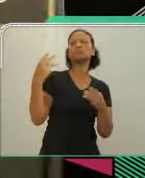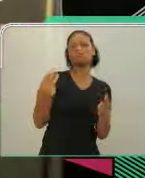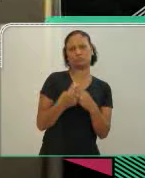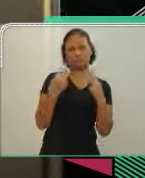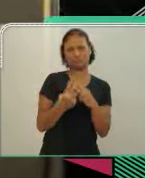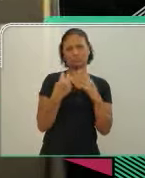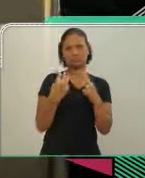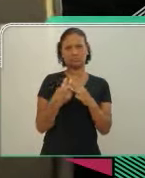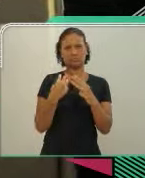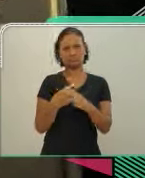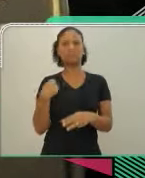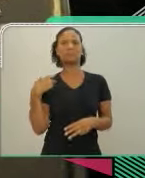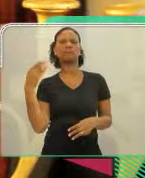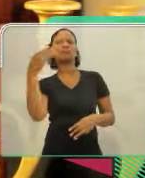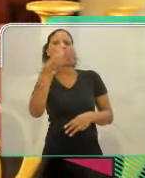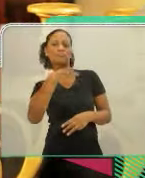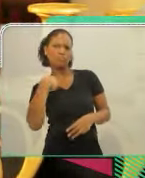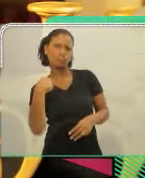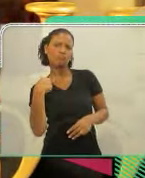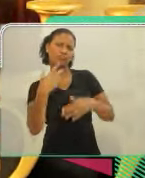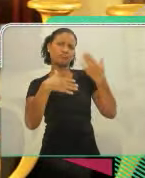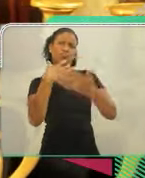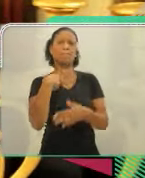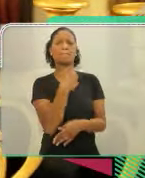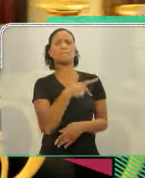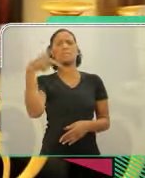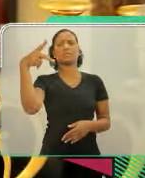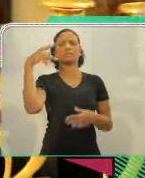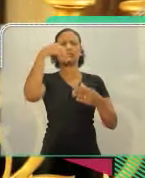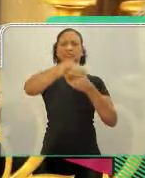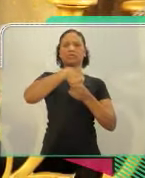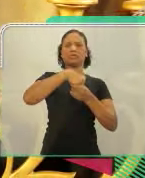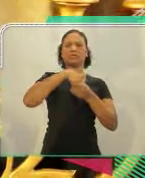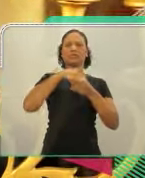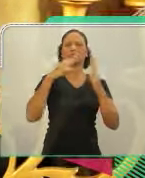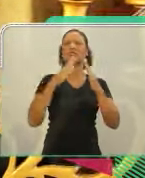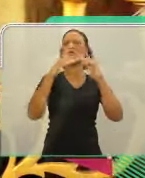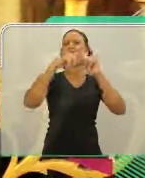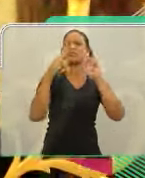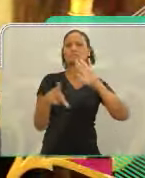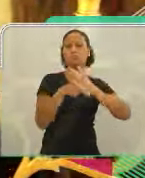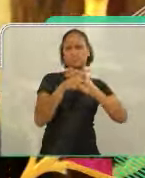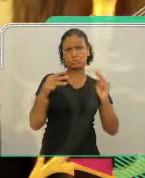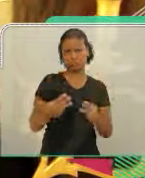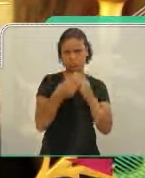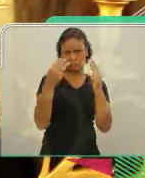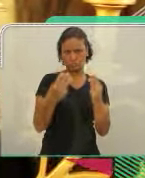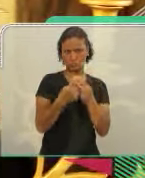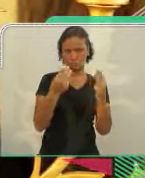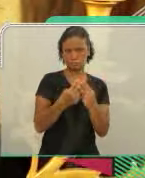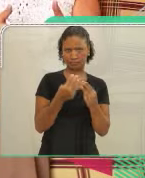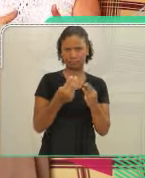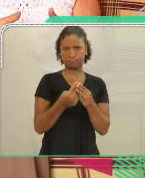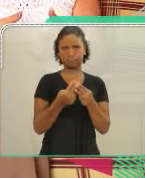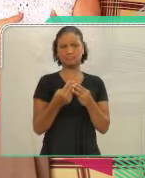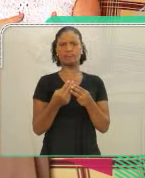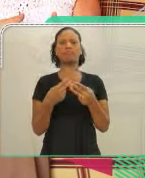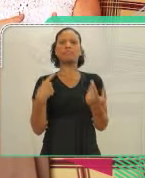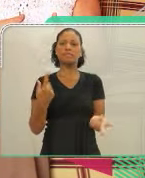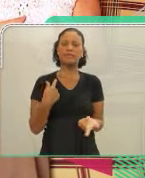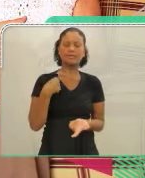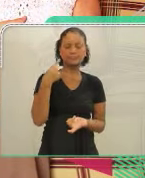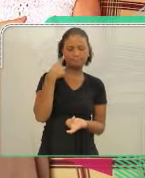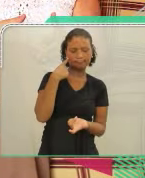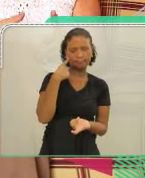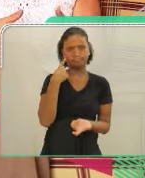o judaísmo. Eu fui ao presidente da minha sinagoga e começamos a fazer